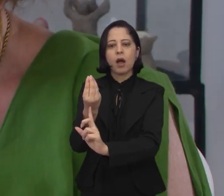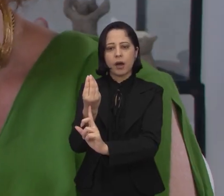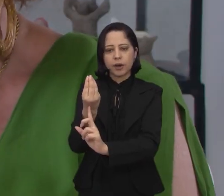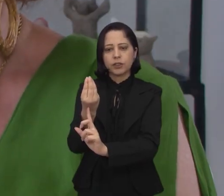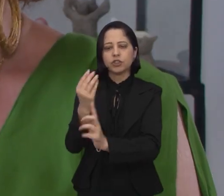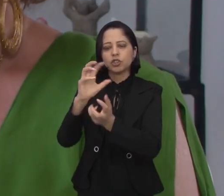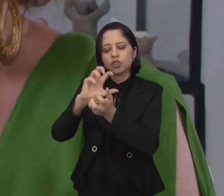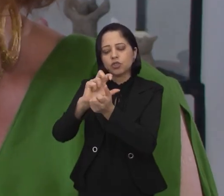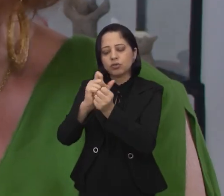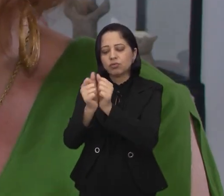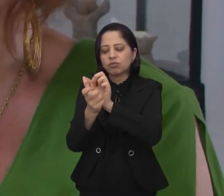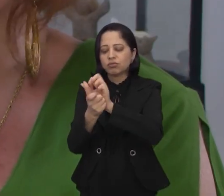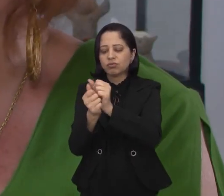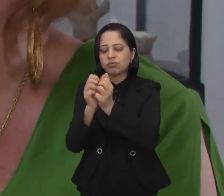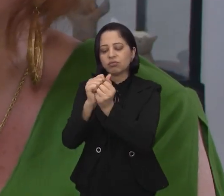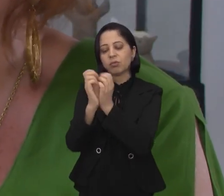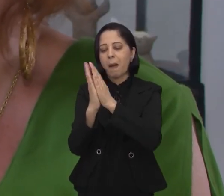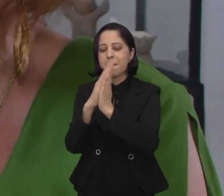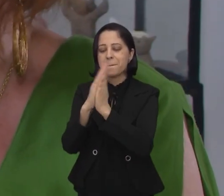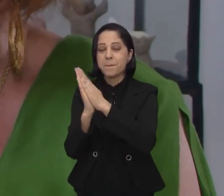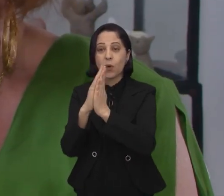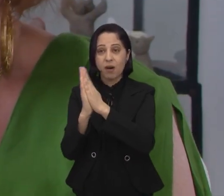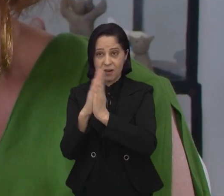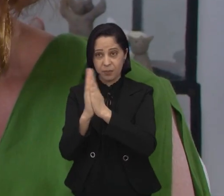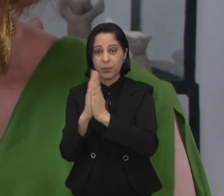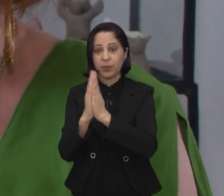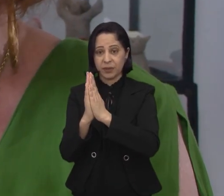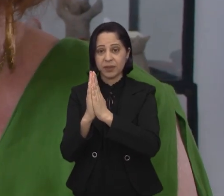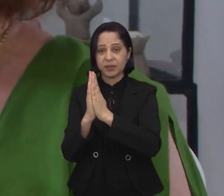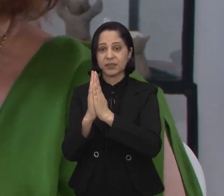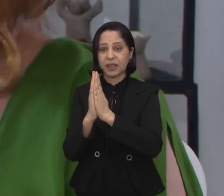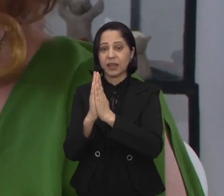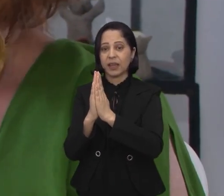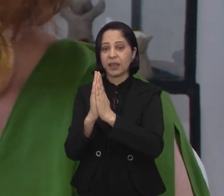arte figureira, tem